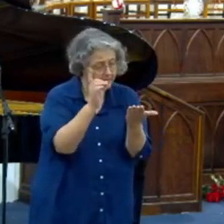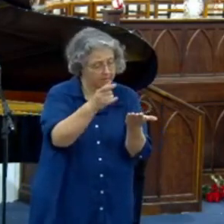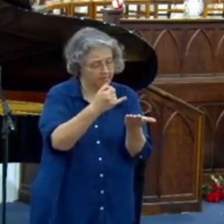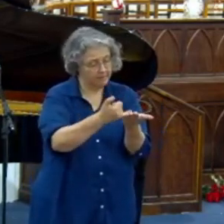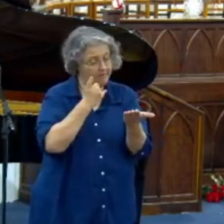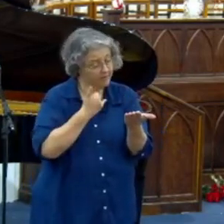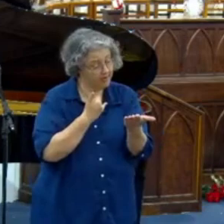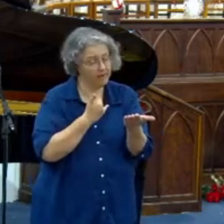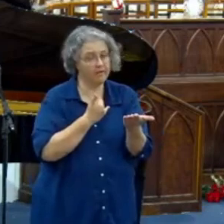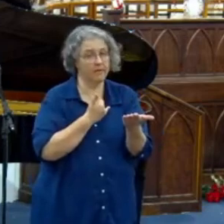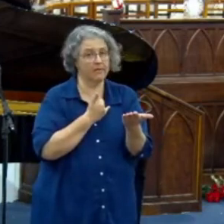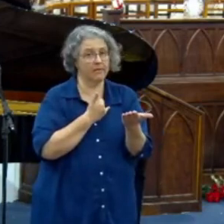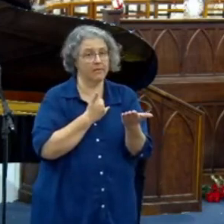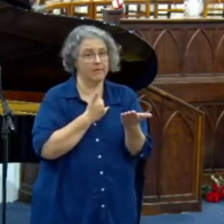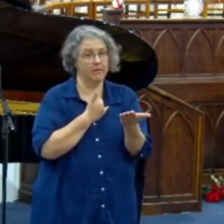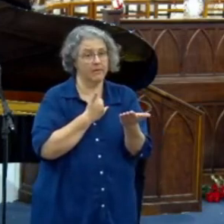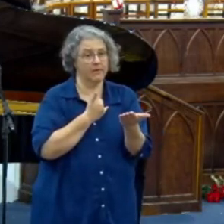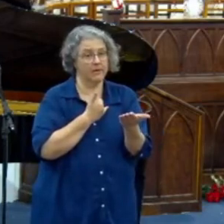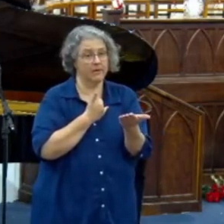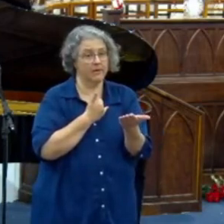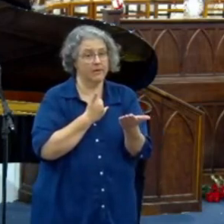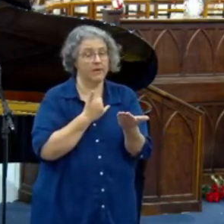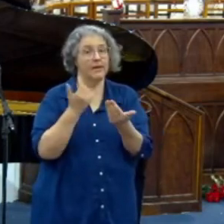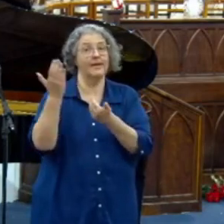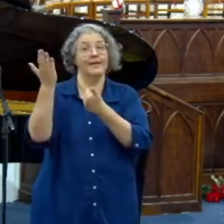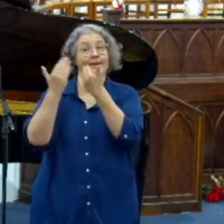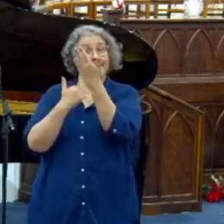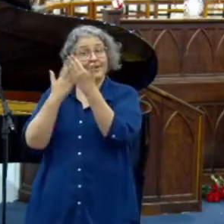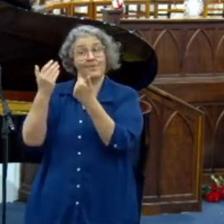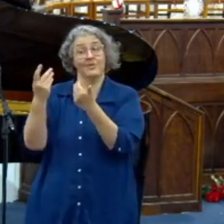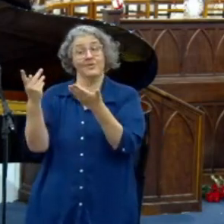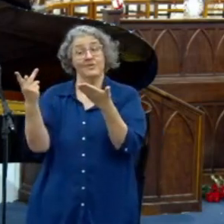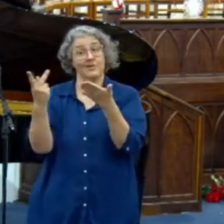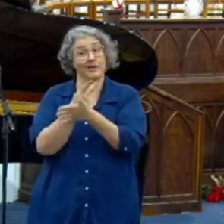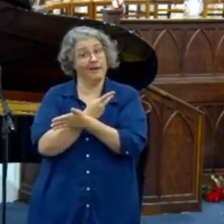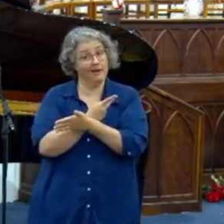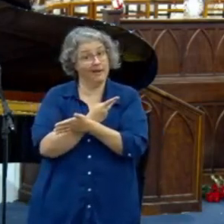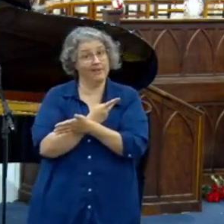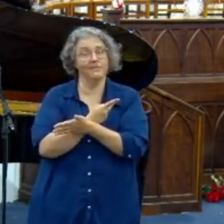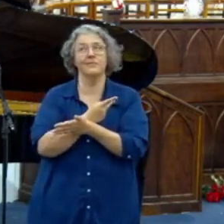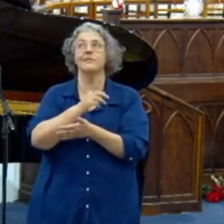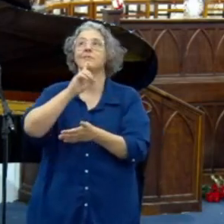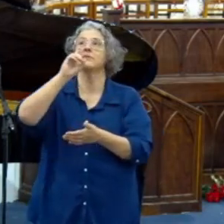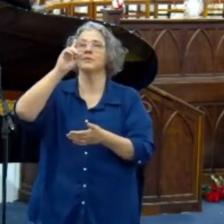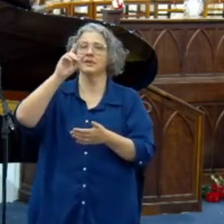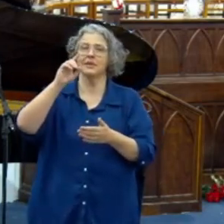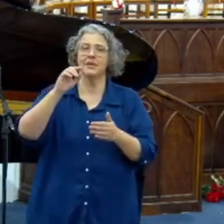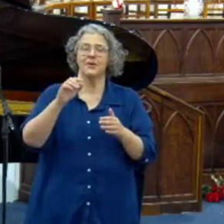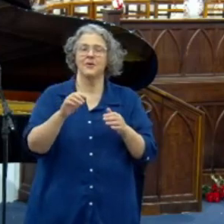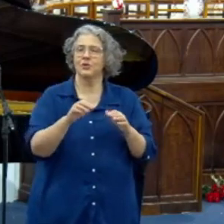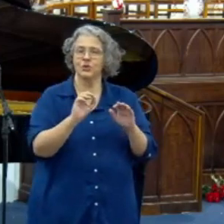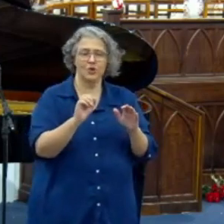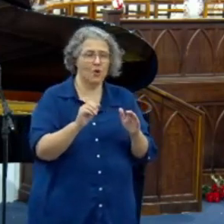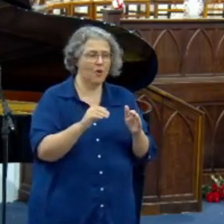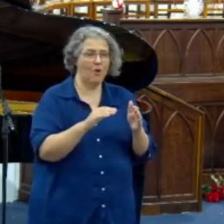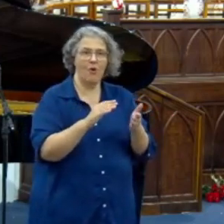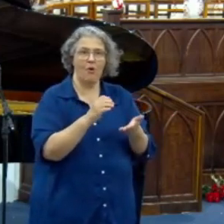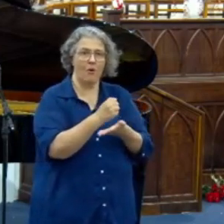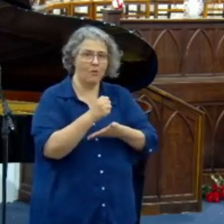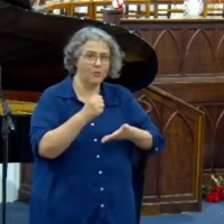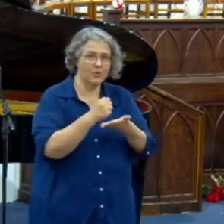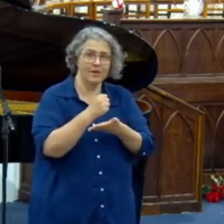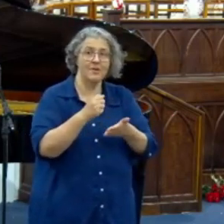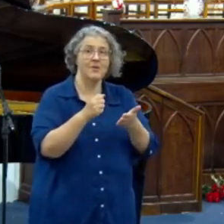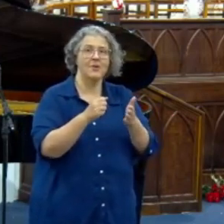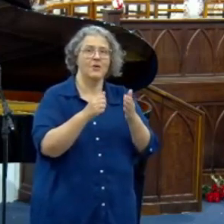isso, sobre possíveis relacionamentos equivocados, baseados em cumprimentos de leis.